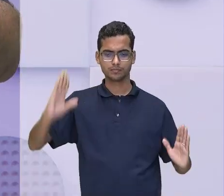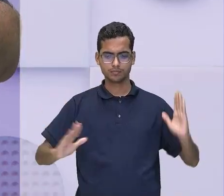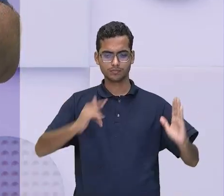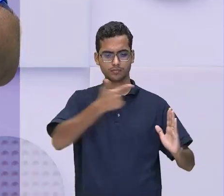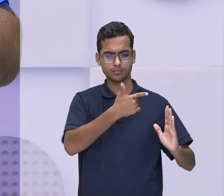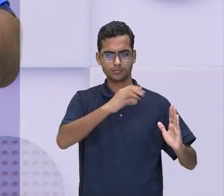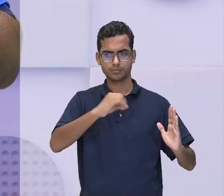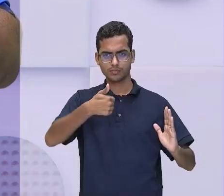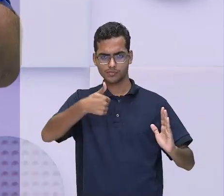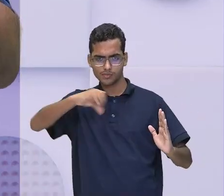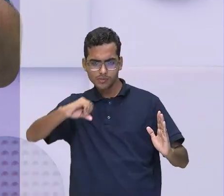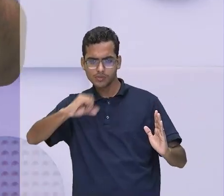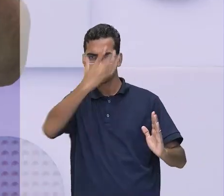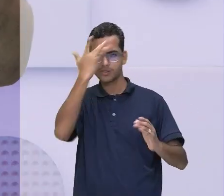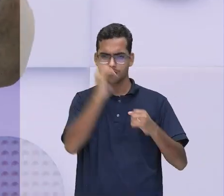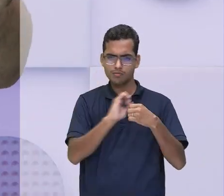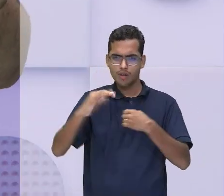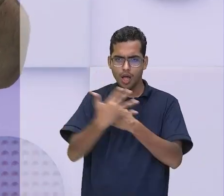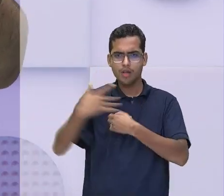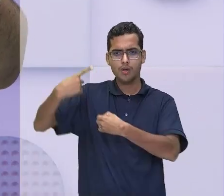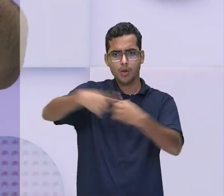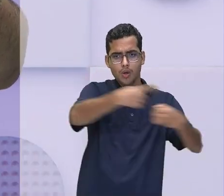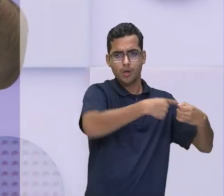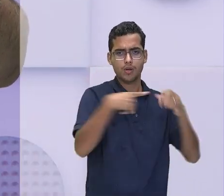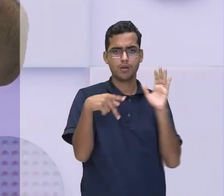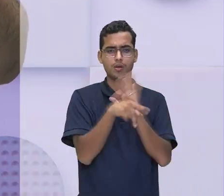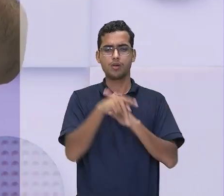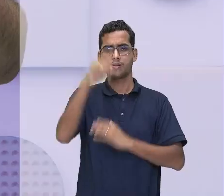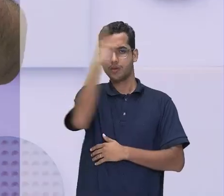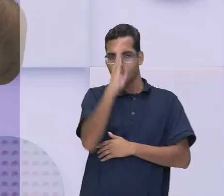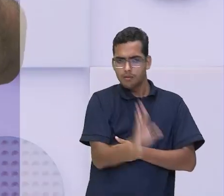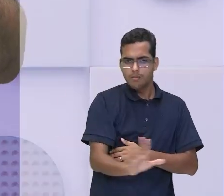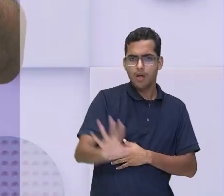no interior do estado ou em outros lugares do mundo, do Brasil,